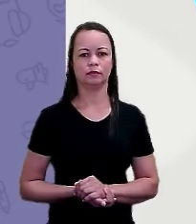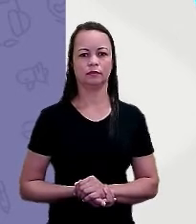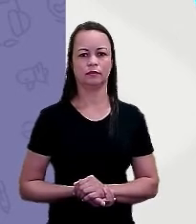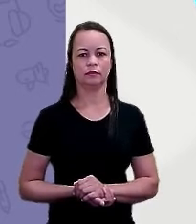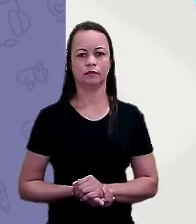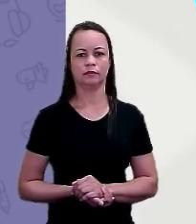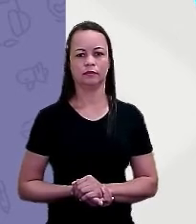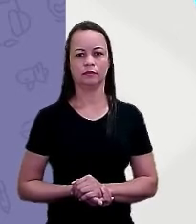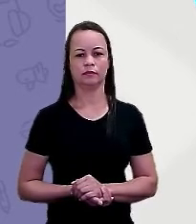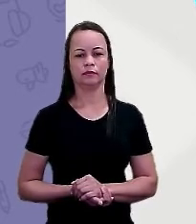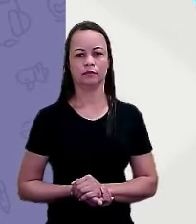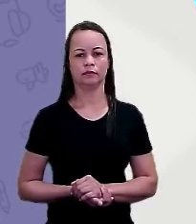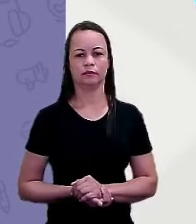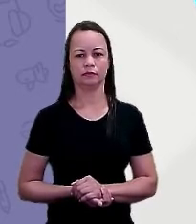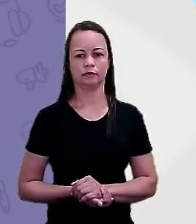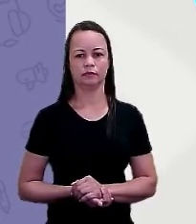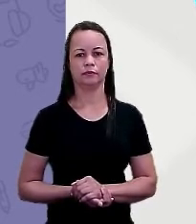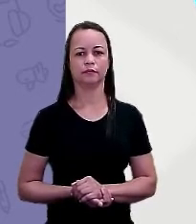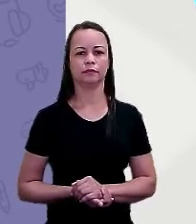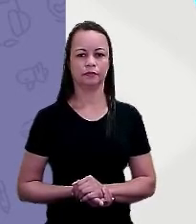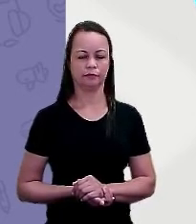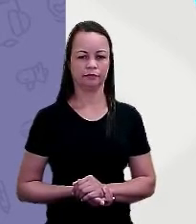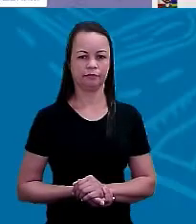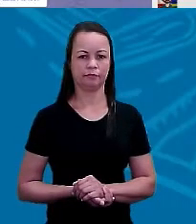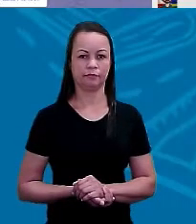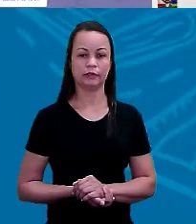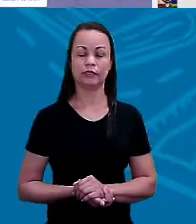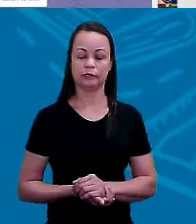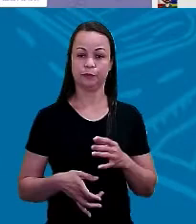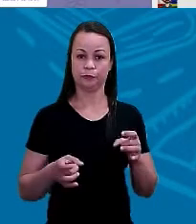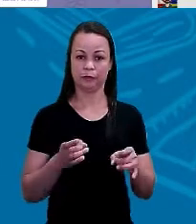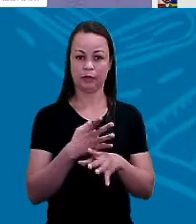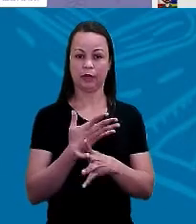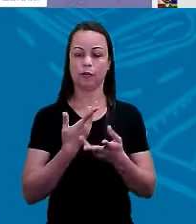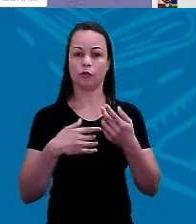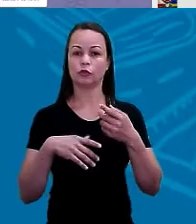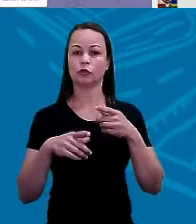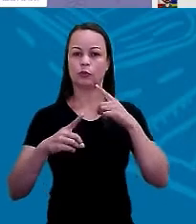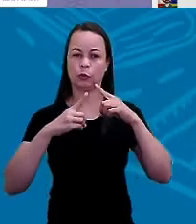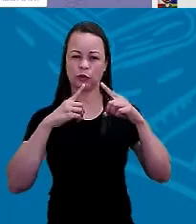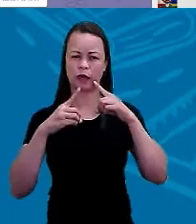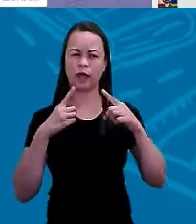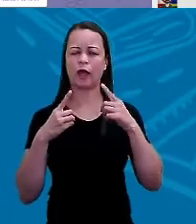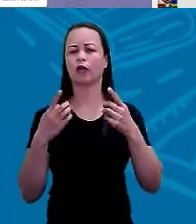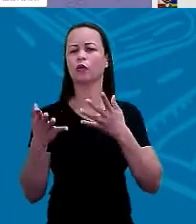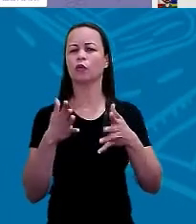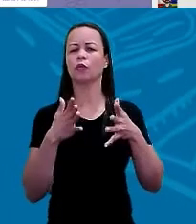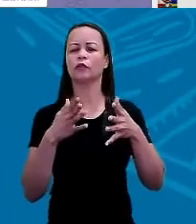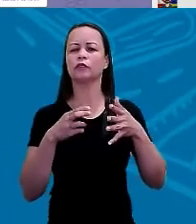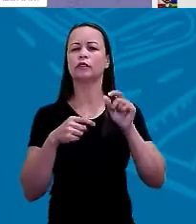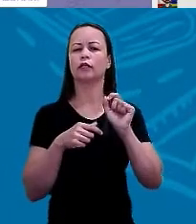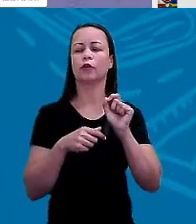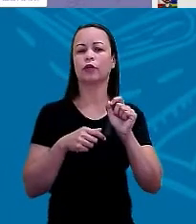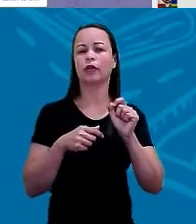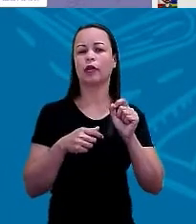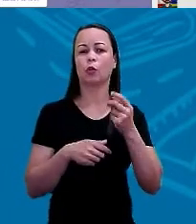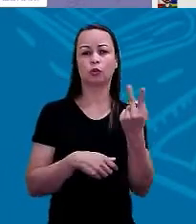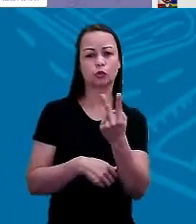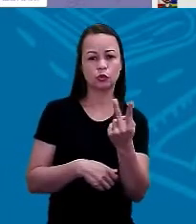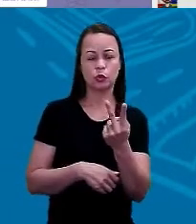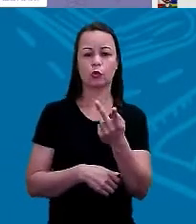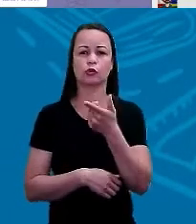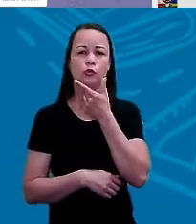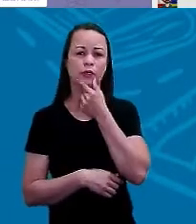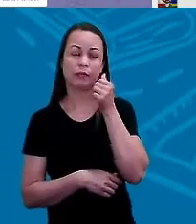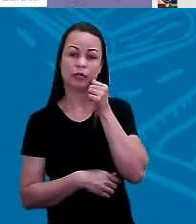I am happy to come back. Me too. Então, nós vimos esse diálogo que falam, eles estão conversando sobre uma situação